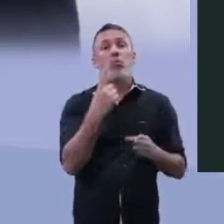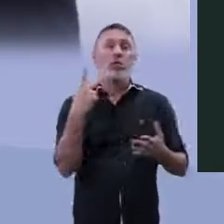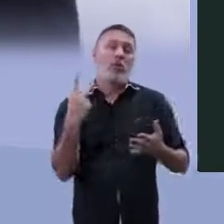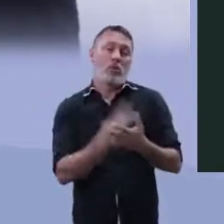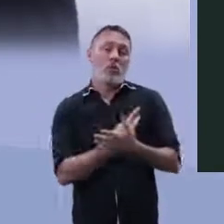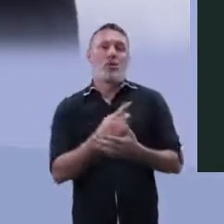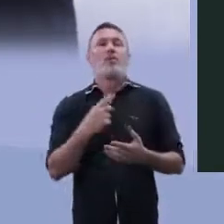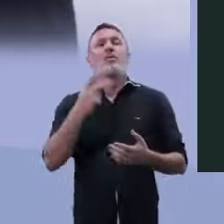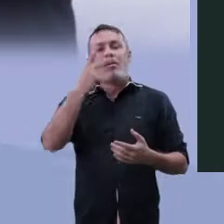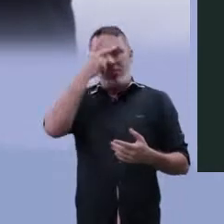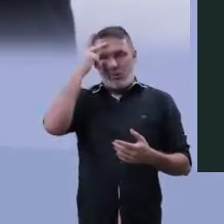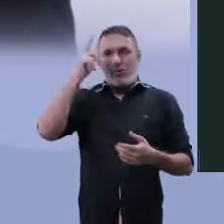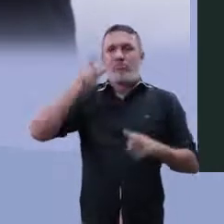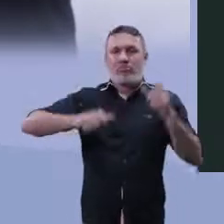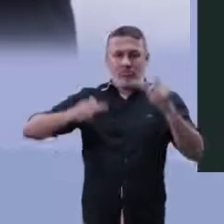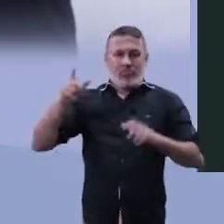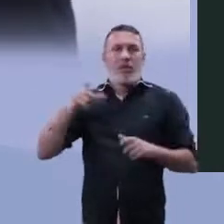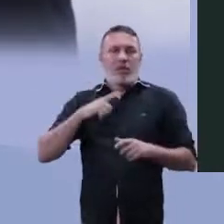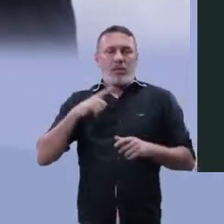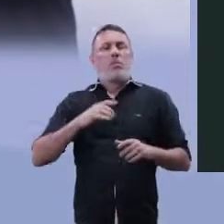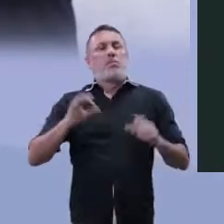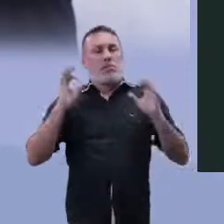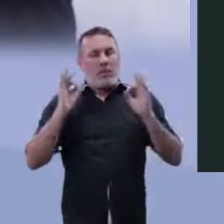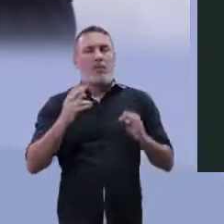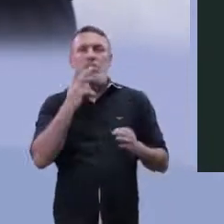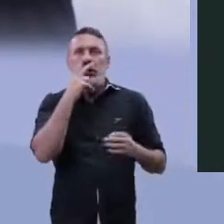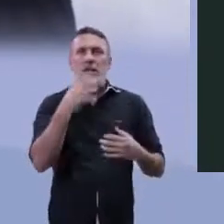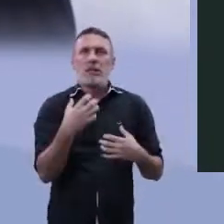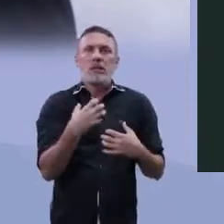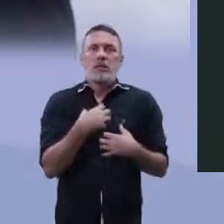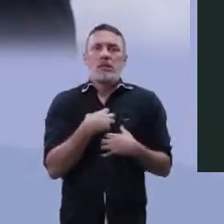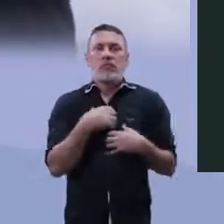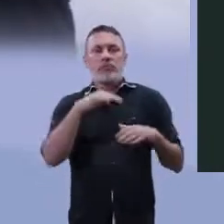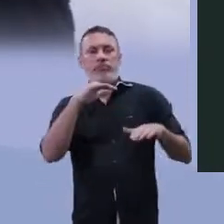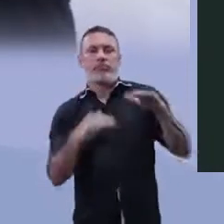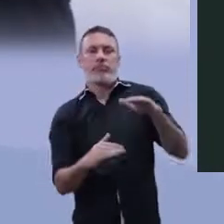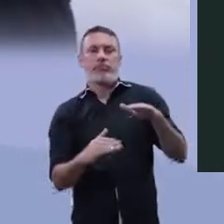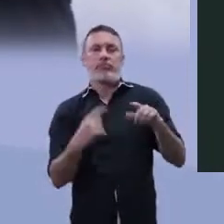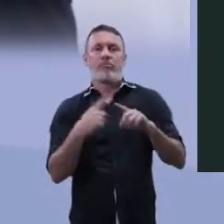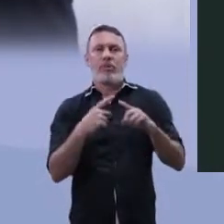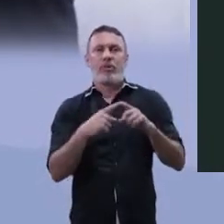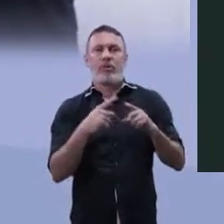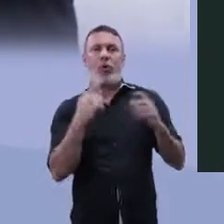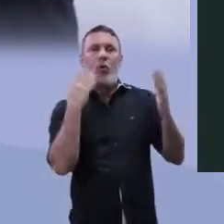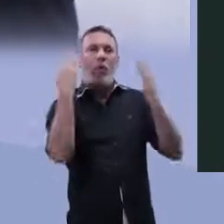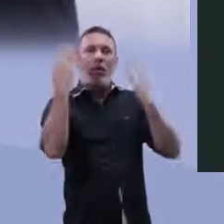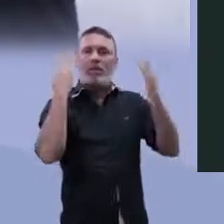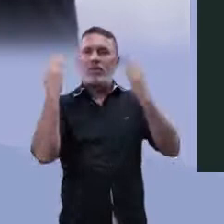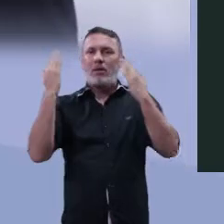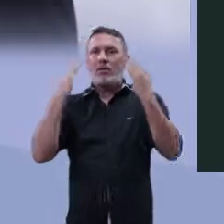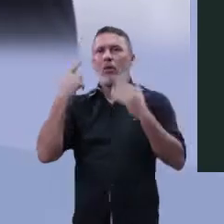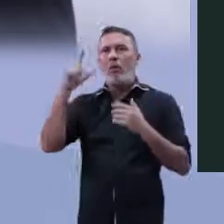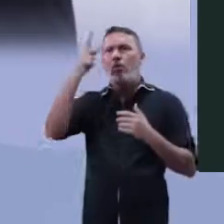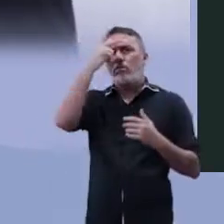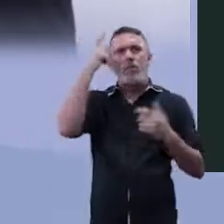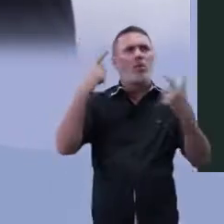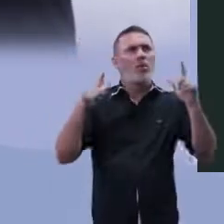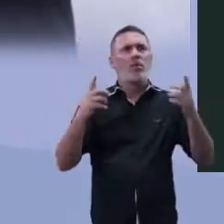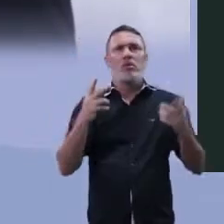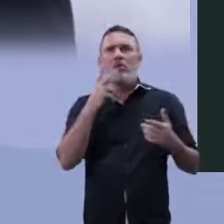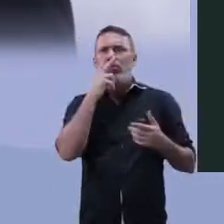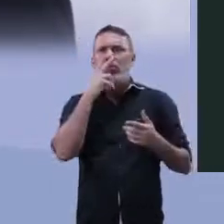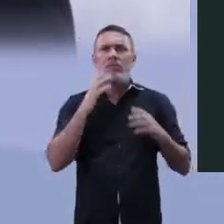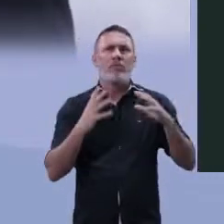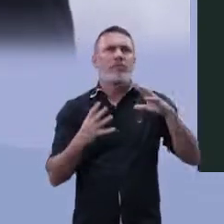constato, né, uma situação como essa em que as pessoas elas têm efetivamente um sentimento de inferioridade perante outras